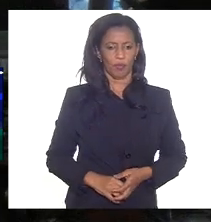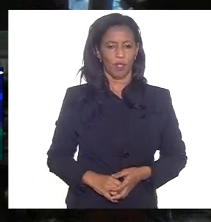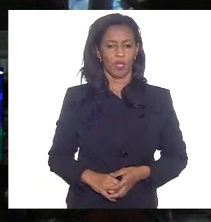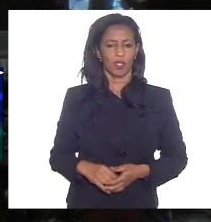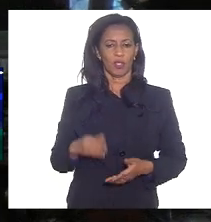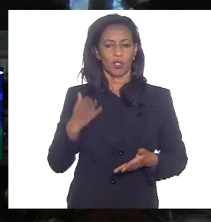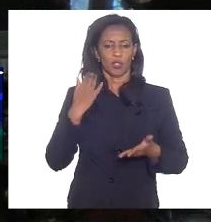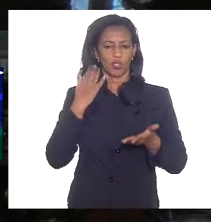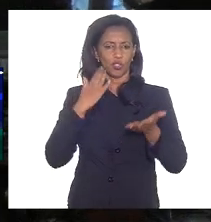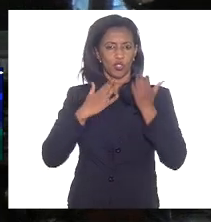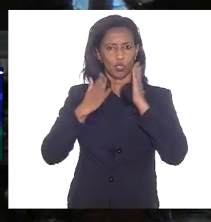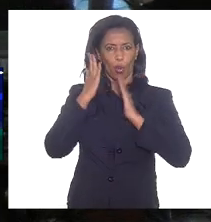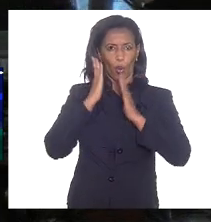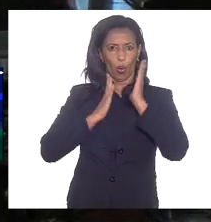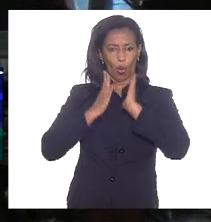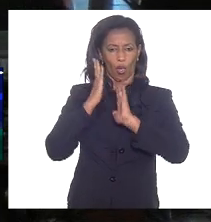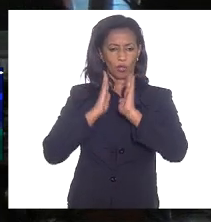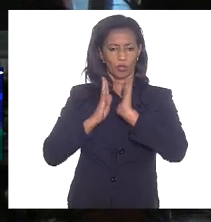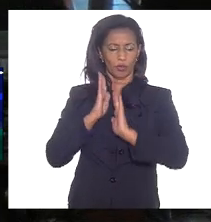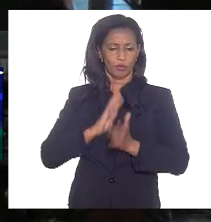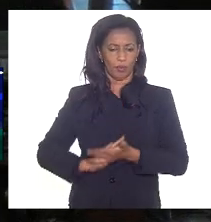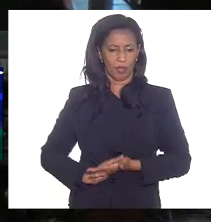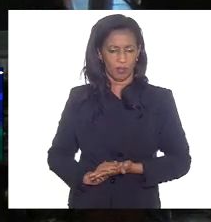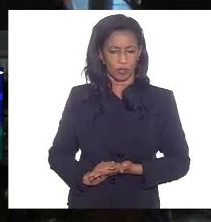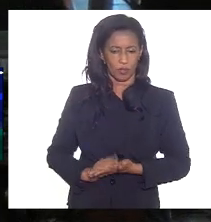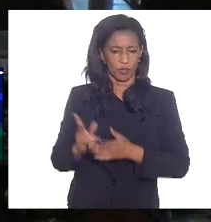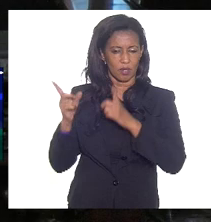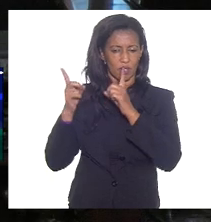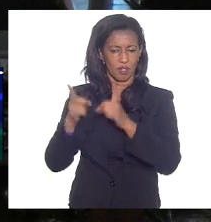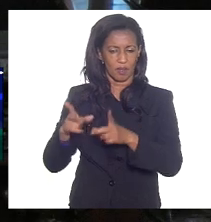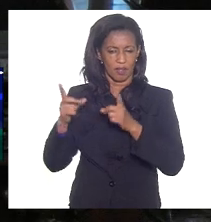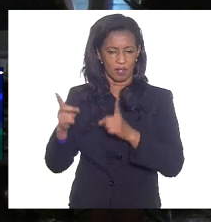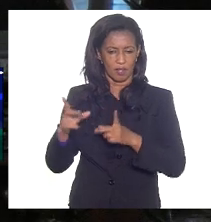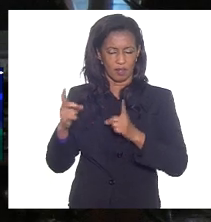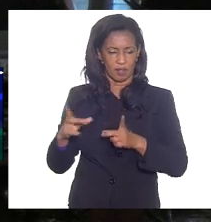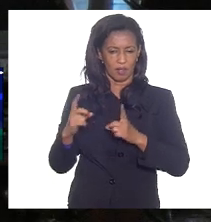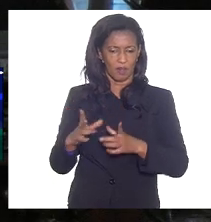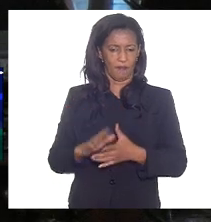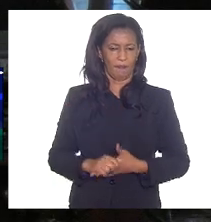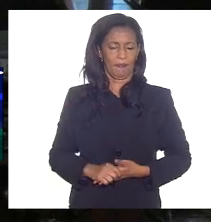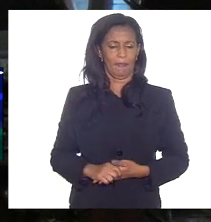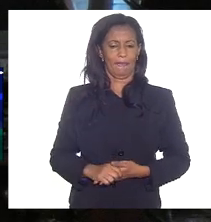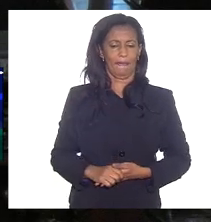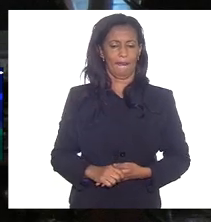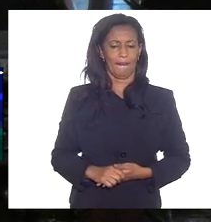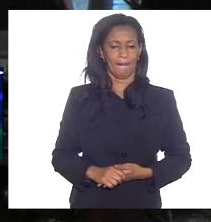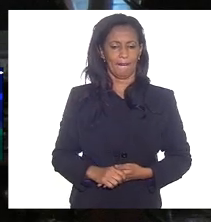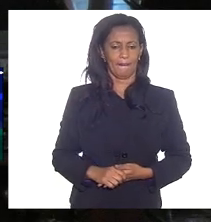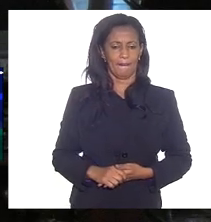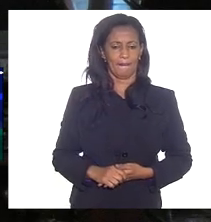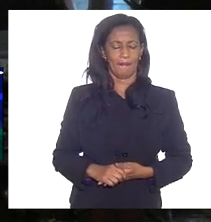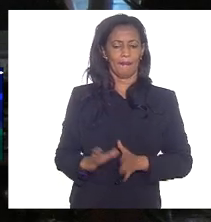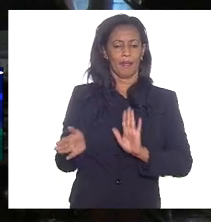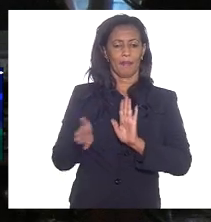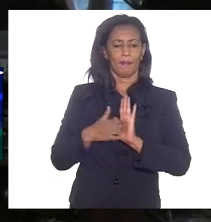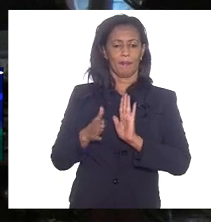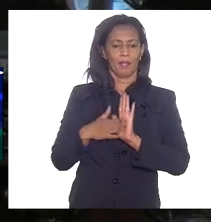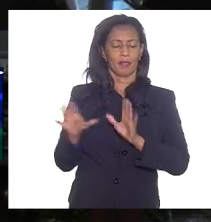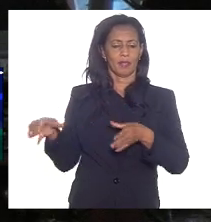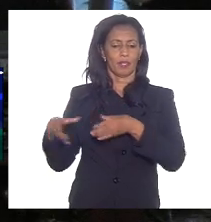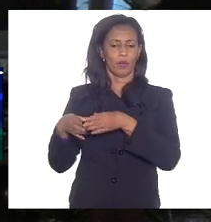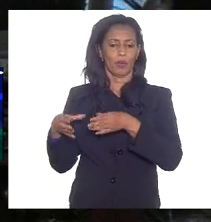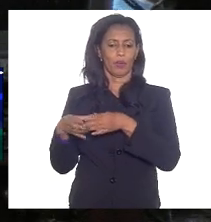dermocosméticos, produtos destinados a tratamento de hipertensão arterial e glicose no âmbito do Estado do Rio de Janeiro e da outras providências. Pendente de pareceres das